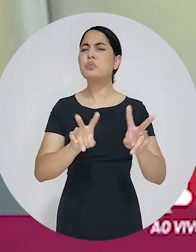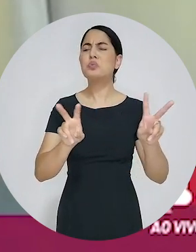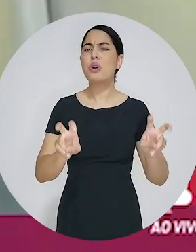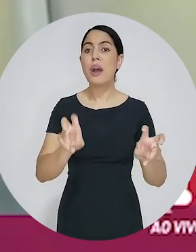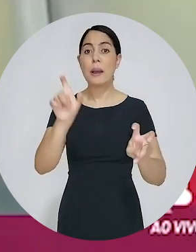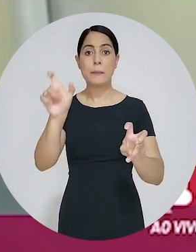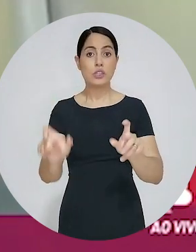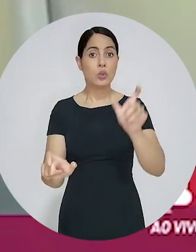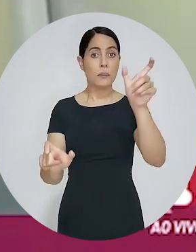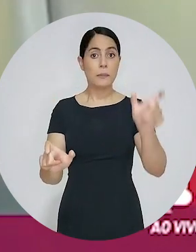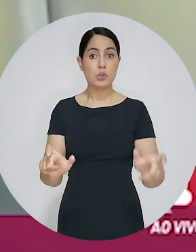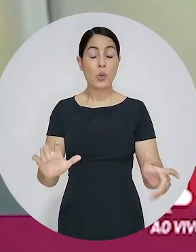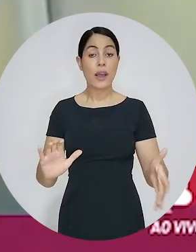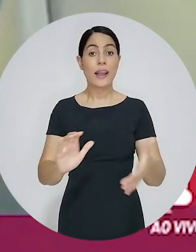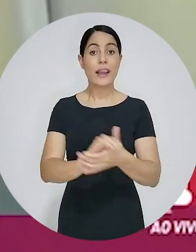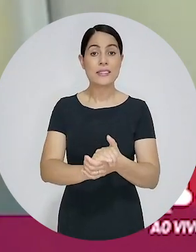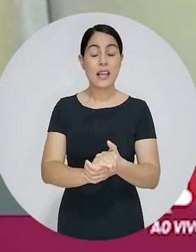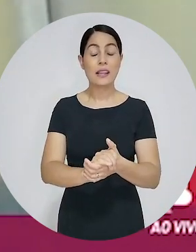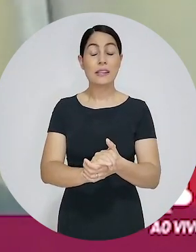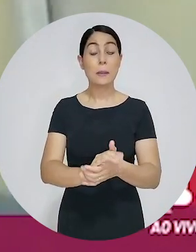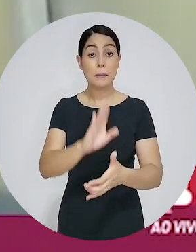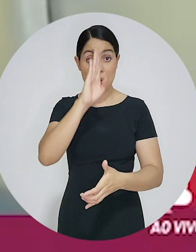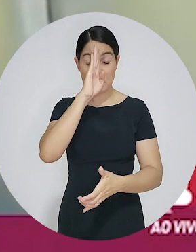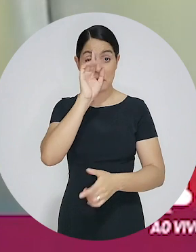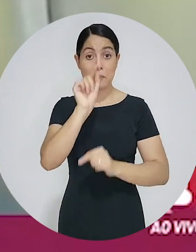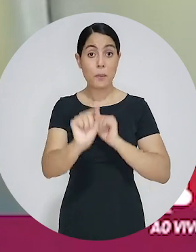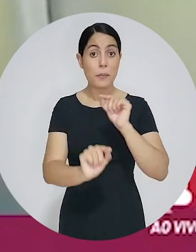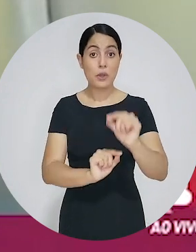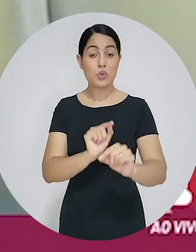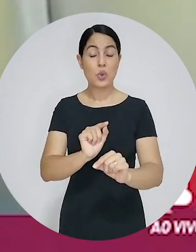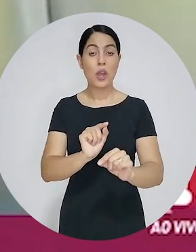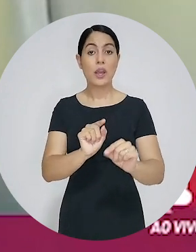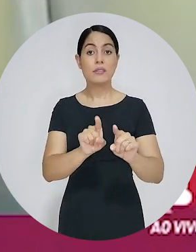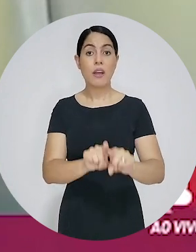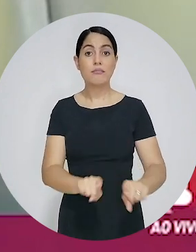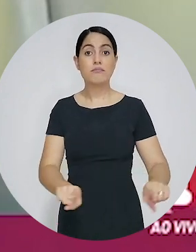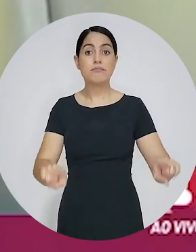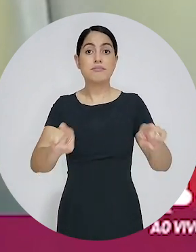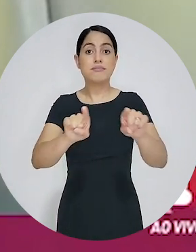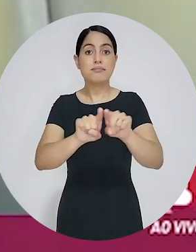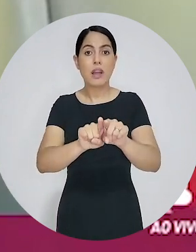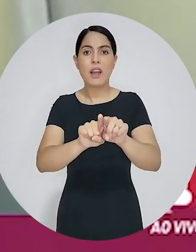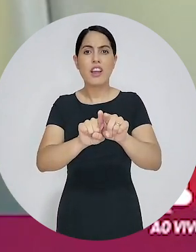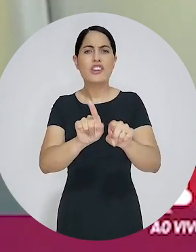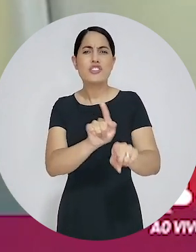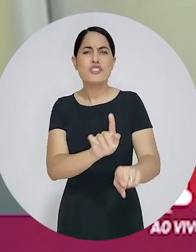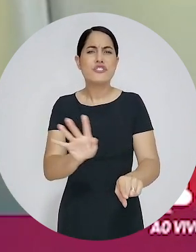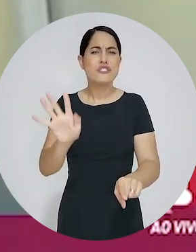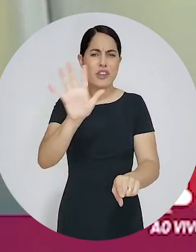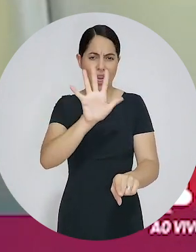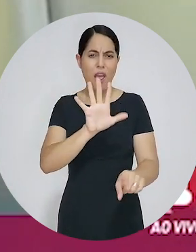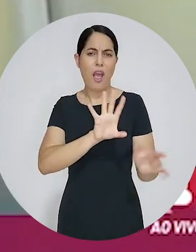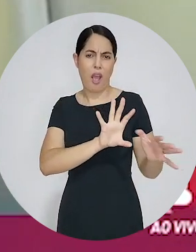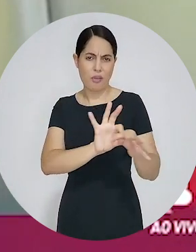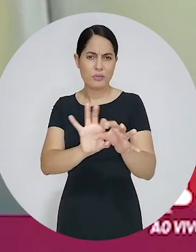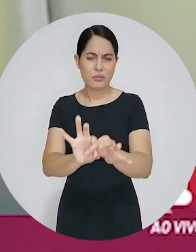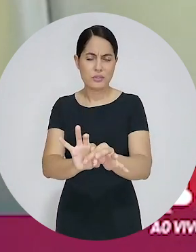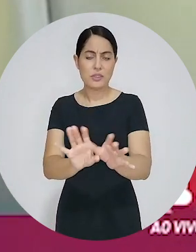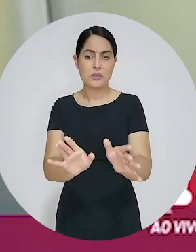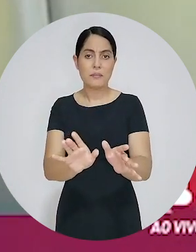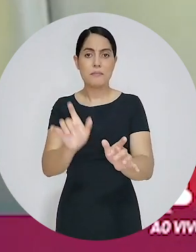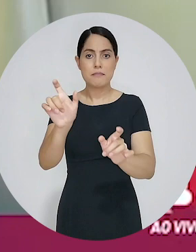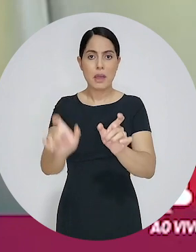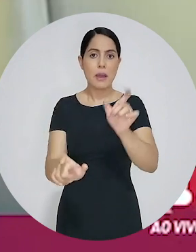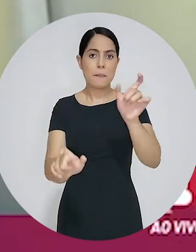só se refere às pessoas casadas, mas principalmente às relações fundadas na ideia da conjugalidade em sentido amplo,